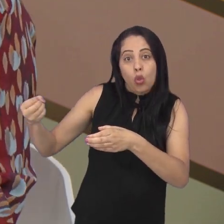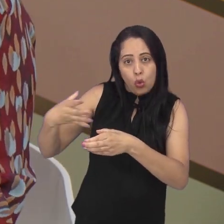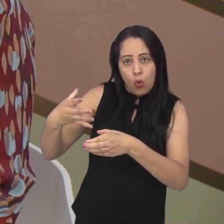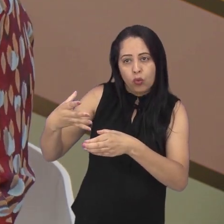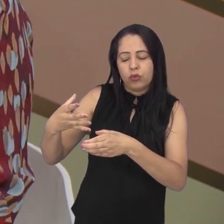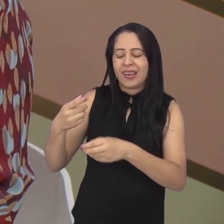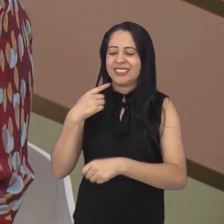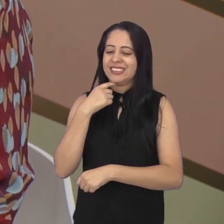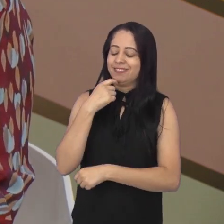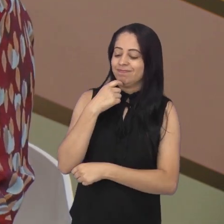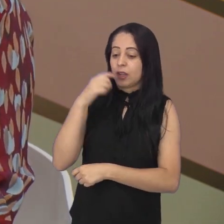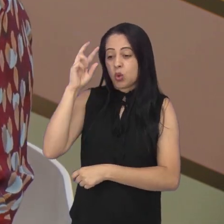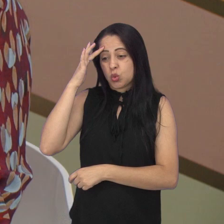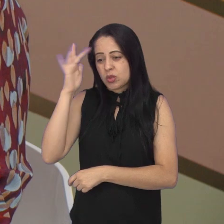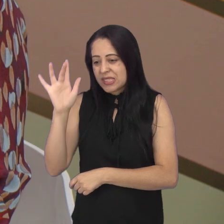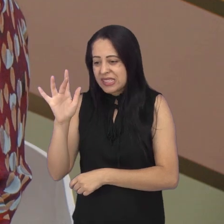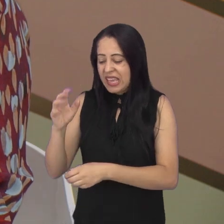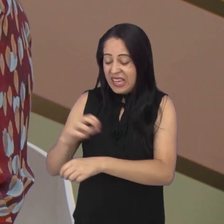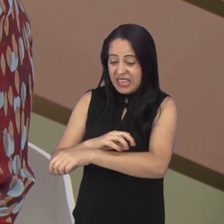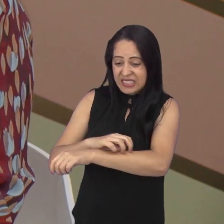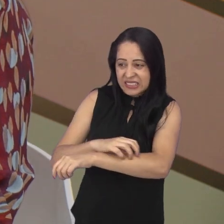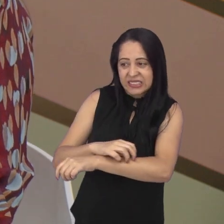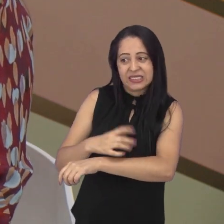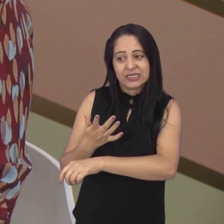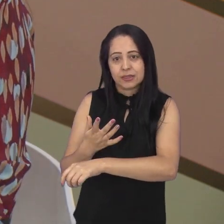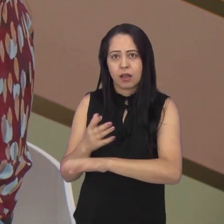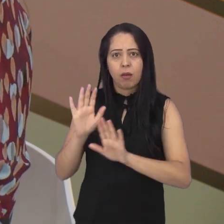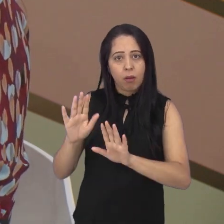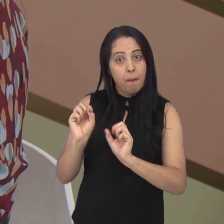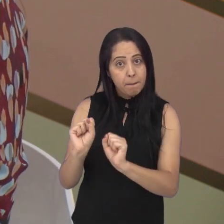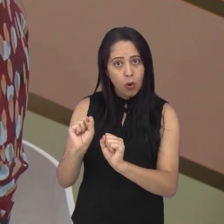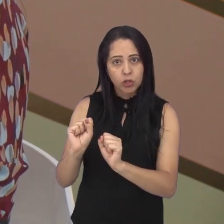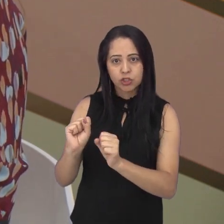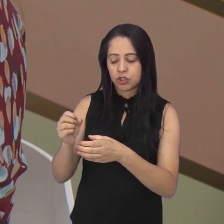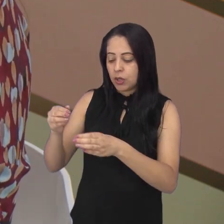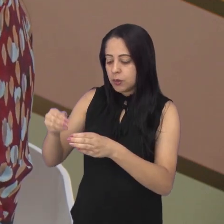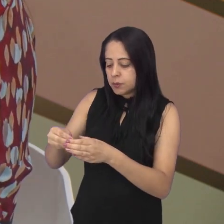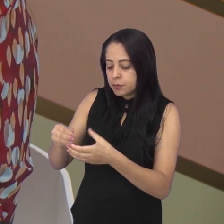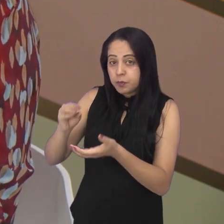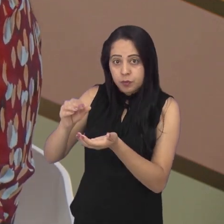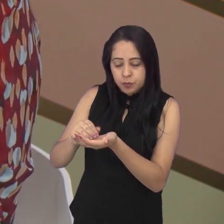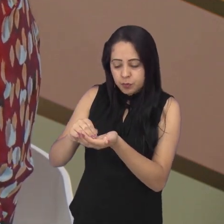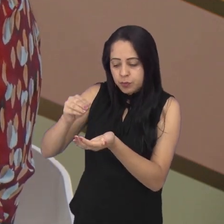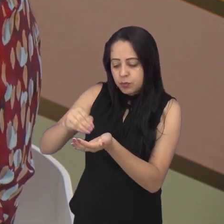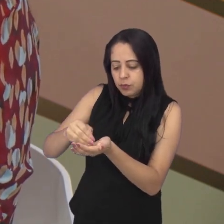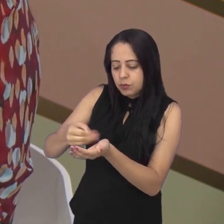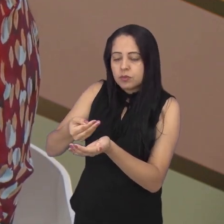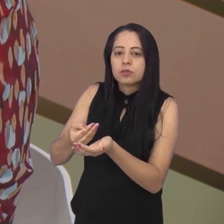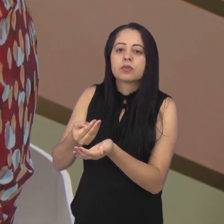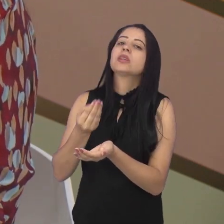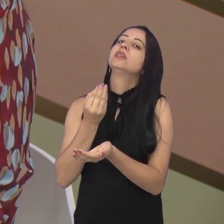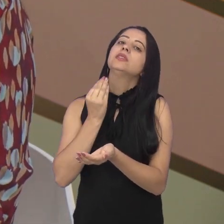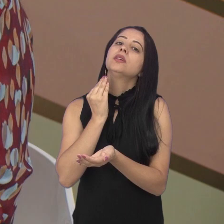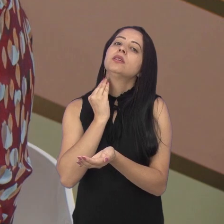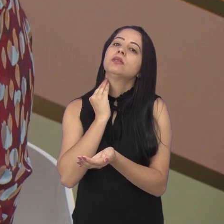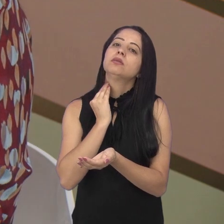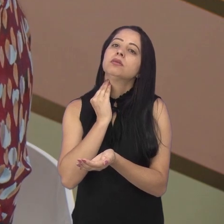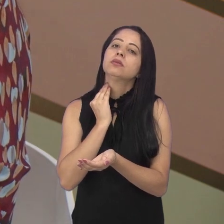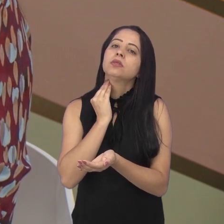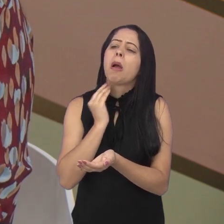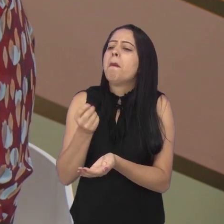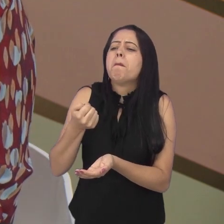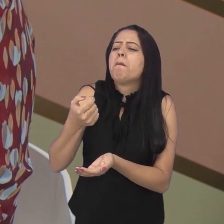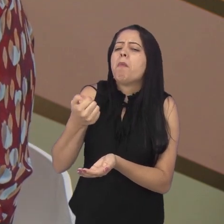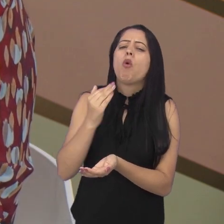fazer alergia, né? Vai desencadear um processo alérgico nele. Pega um pedacinho do produto, coloca numa parte de exposição, às vezes região